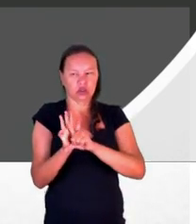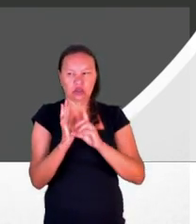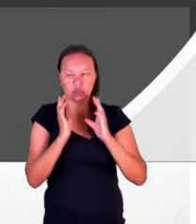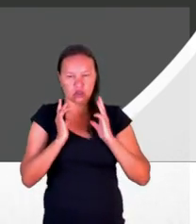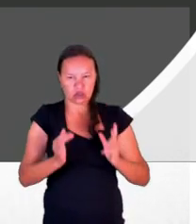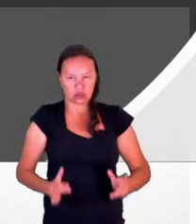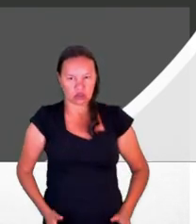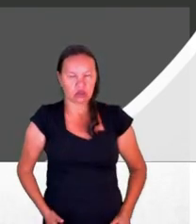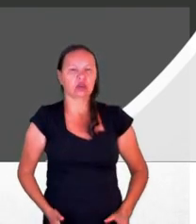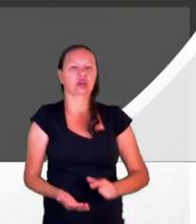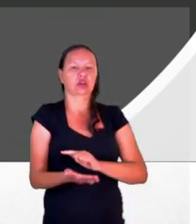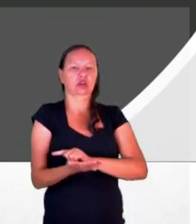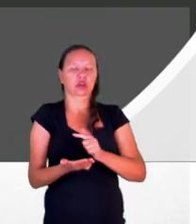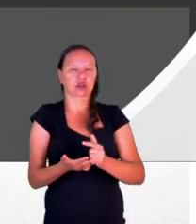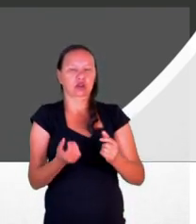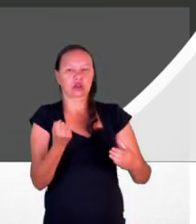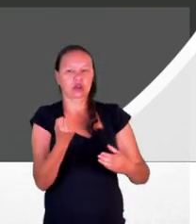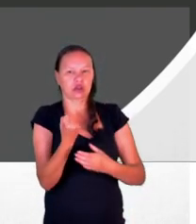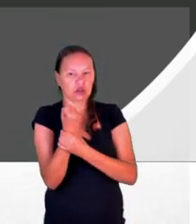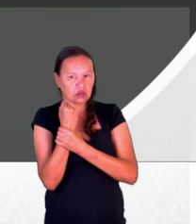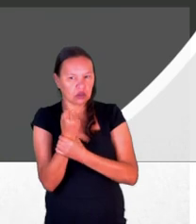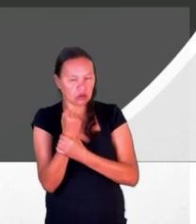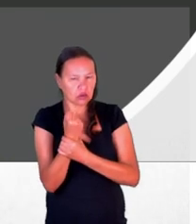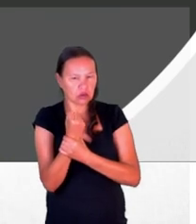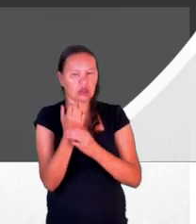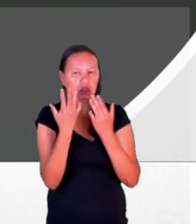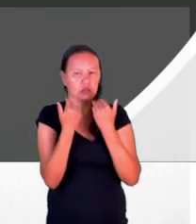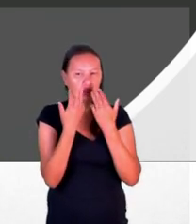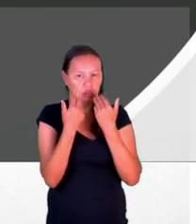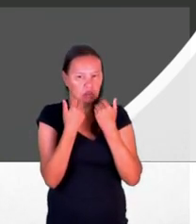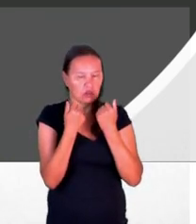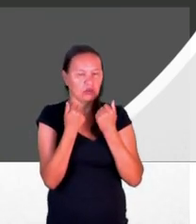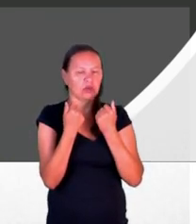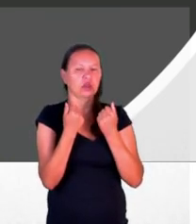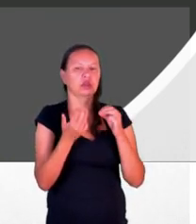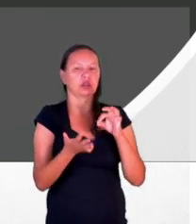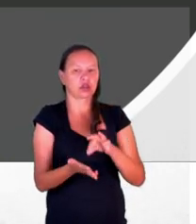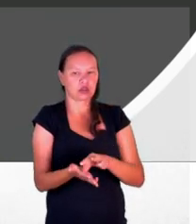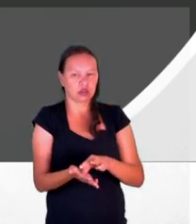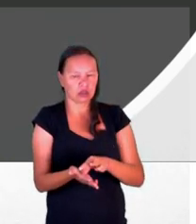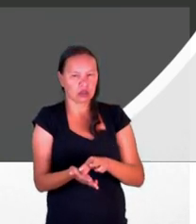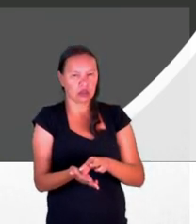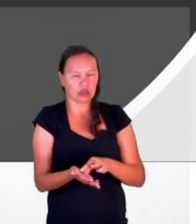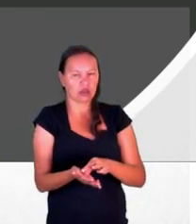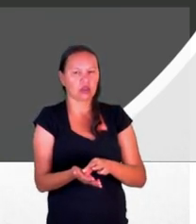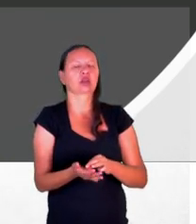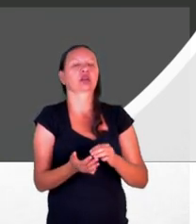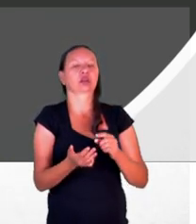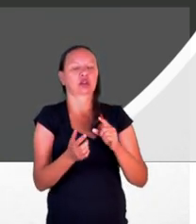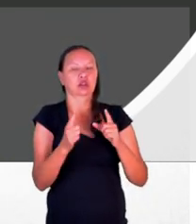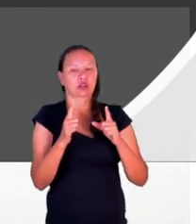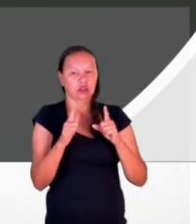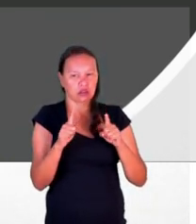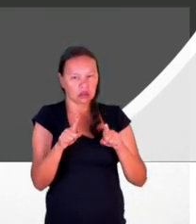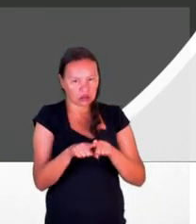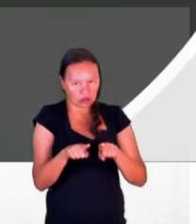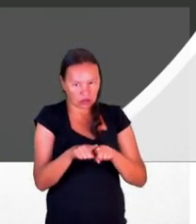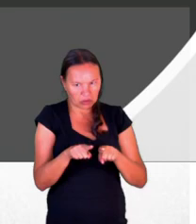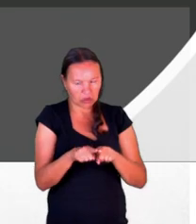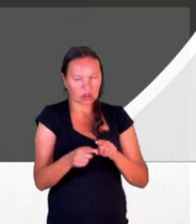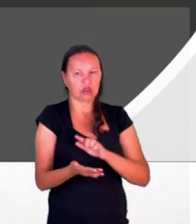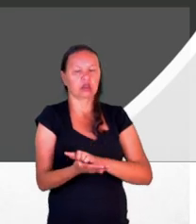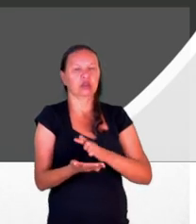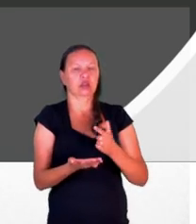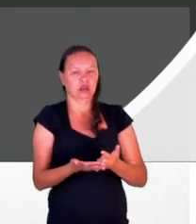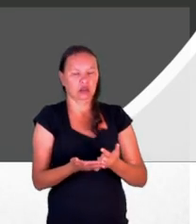um caderno sobre segurança alimentar e ela tem um caderno também sobre a questão das empresas e